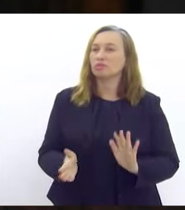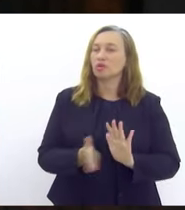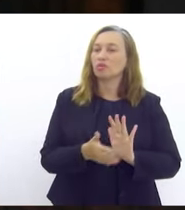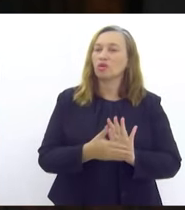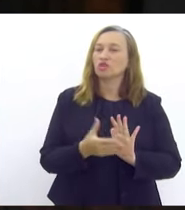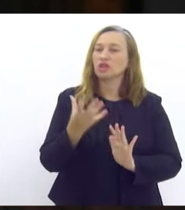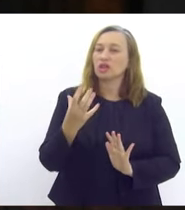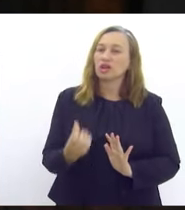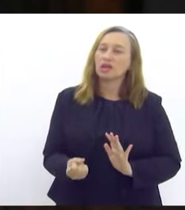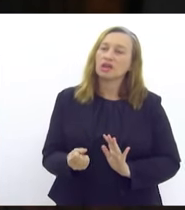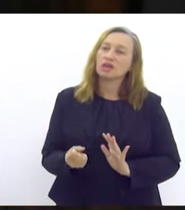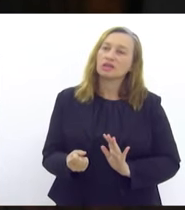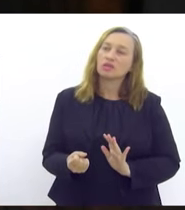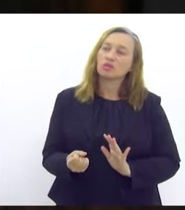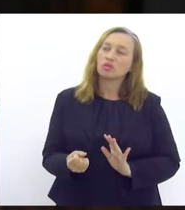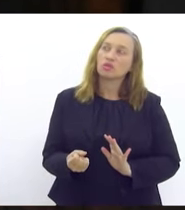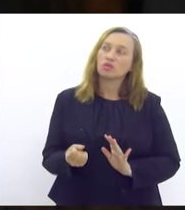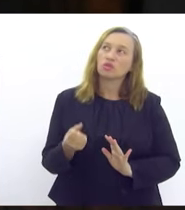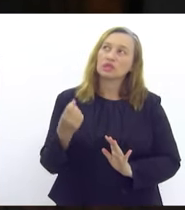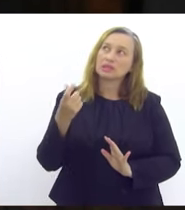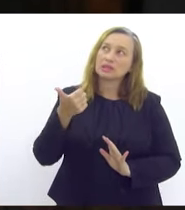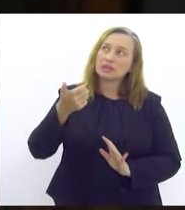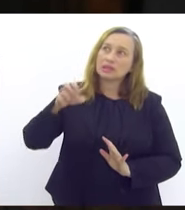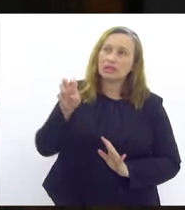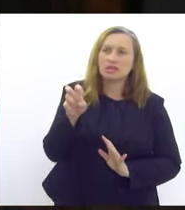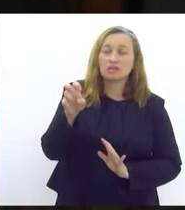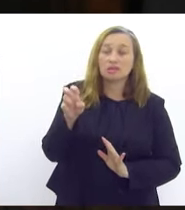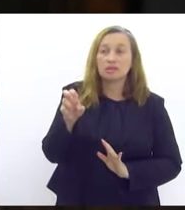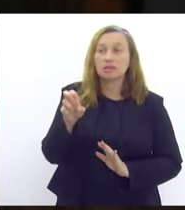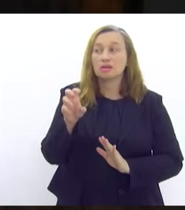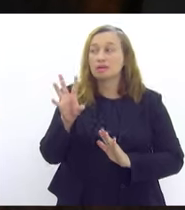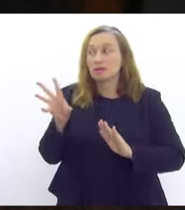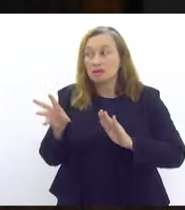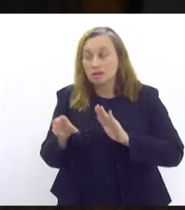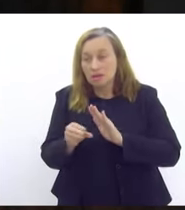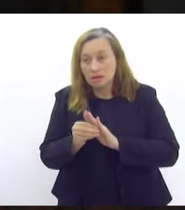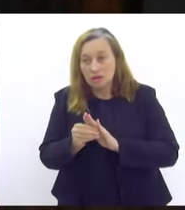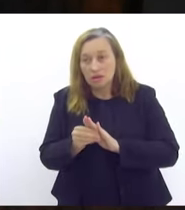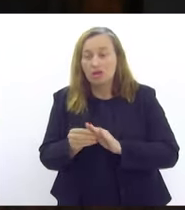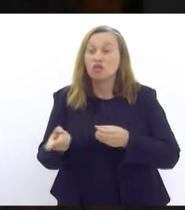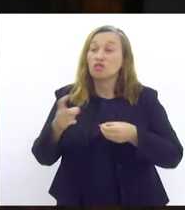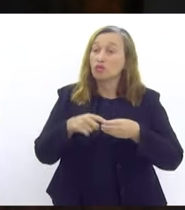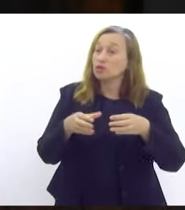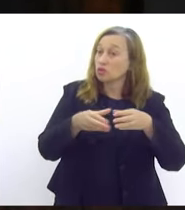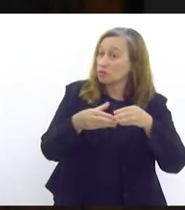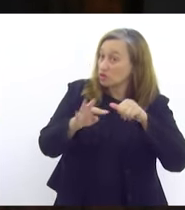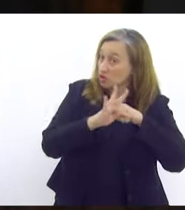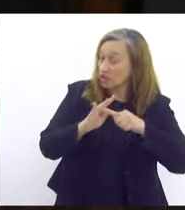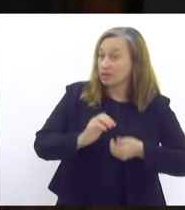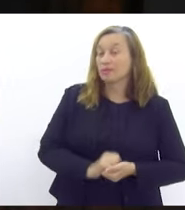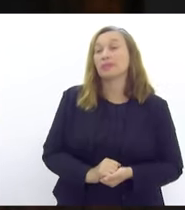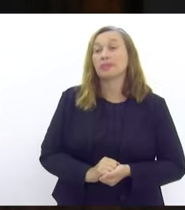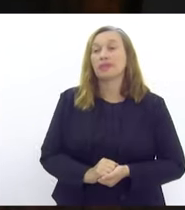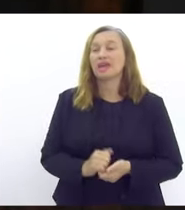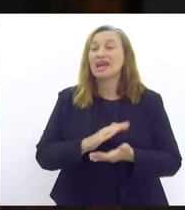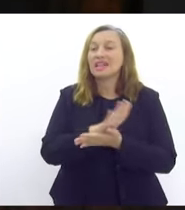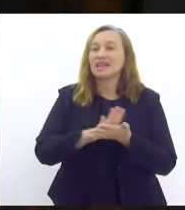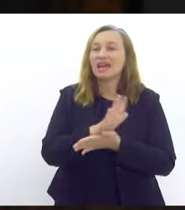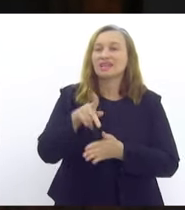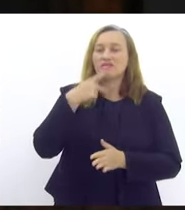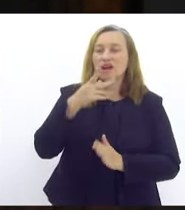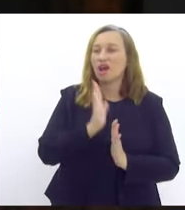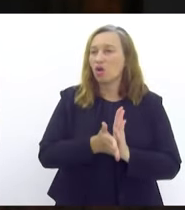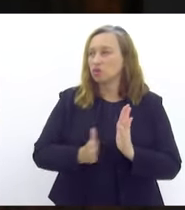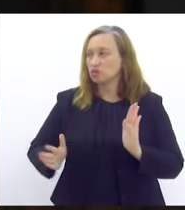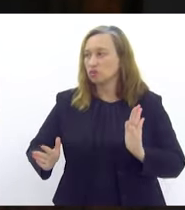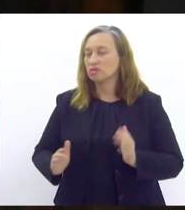presente proposta recebeu 15 emendas e retorna às comissões. Nada mais havendo deputado a tratar.